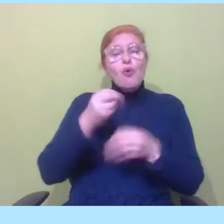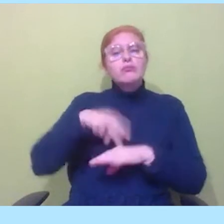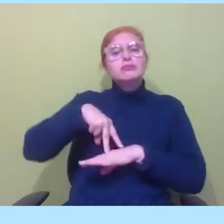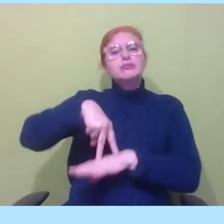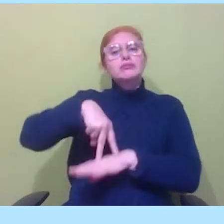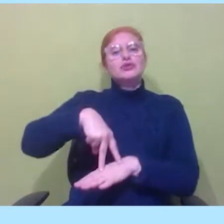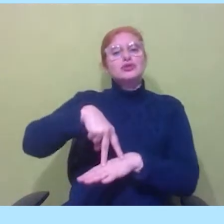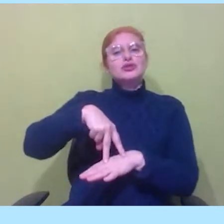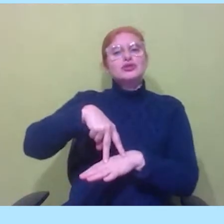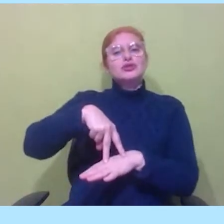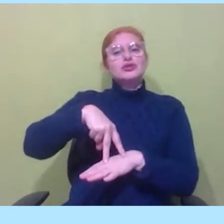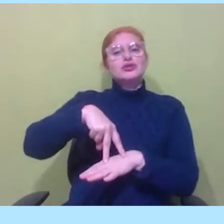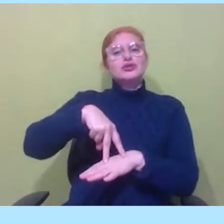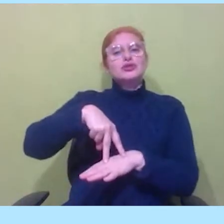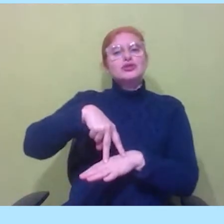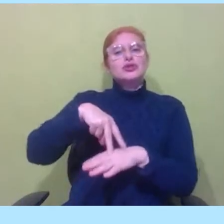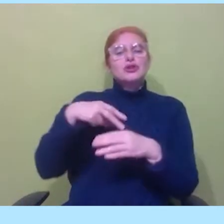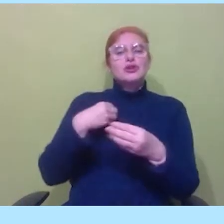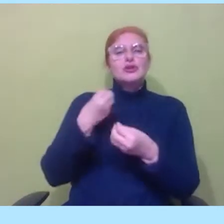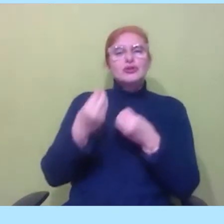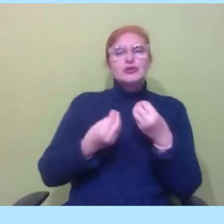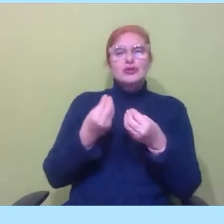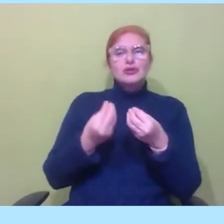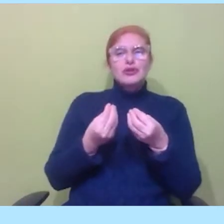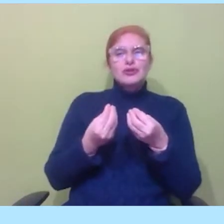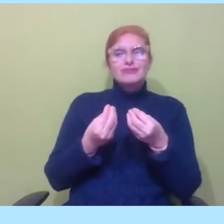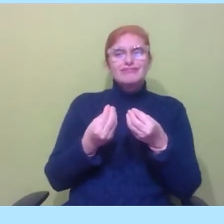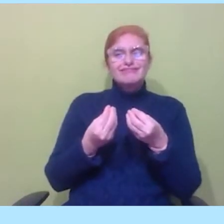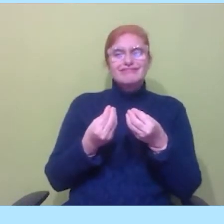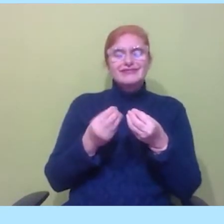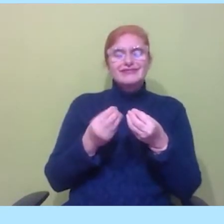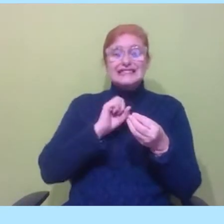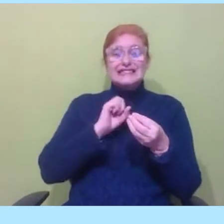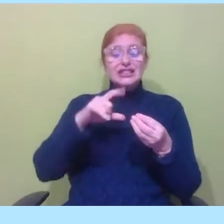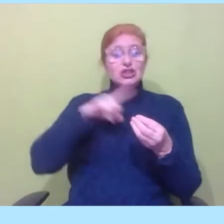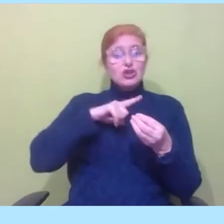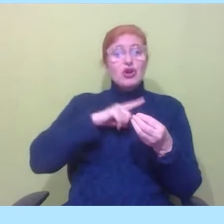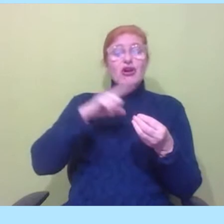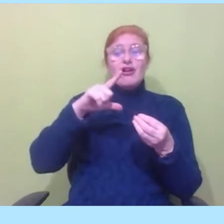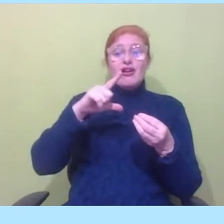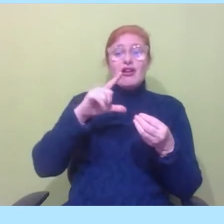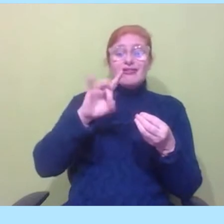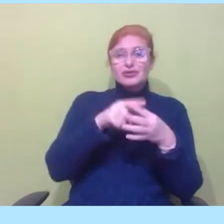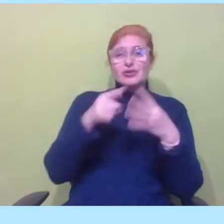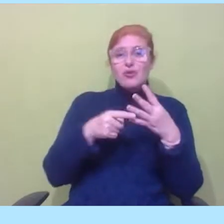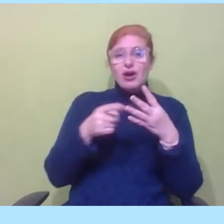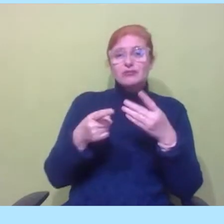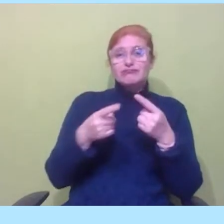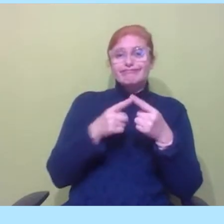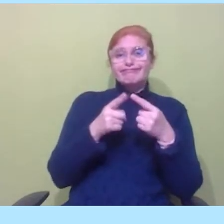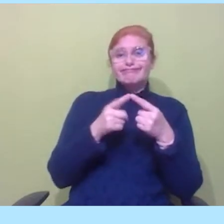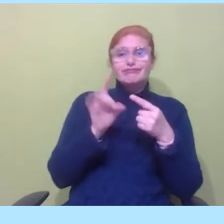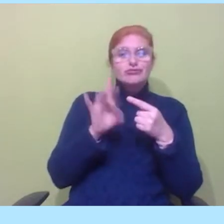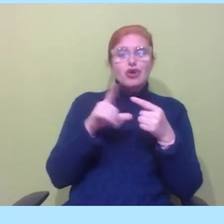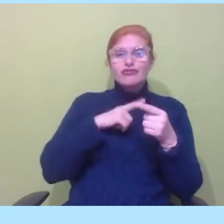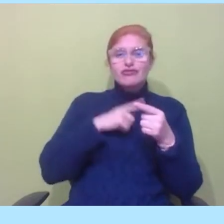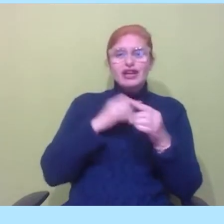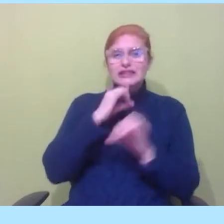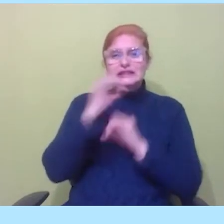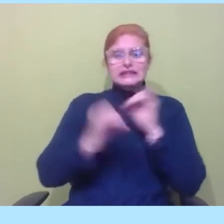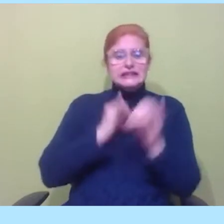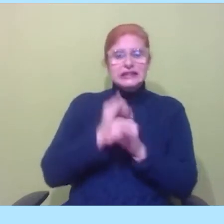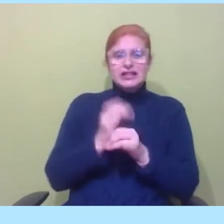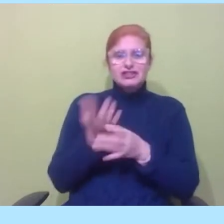cada 4? Especialmente nesse momento, onde é muito grande a dependência